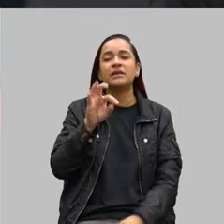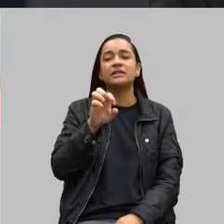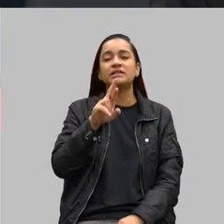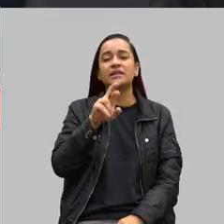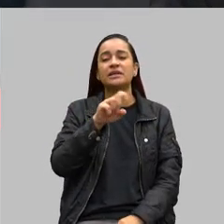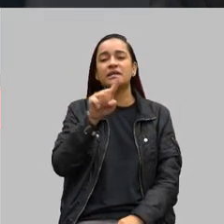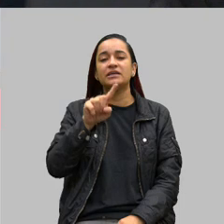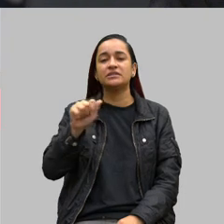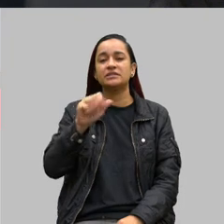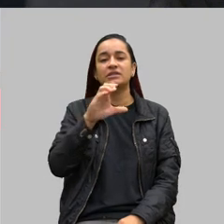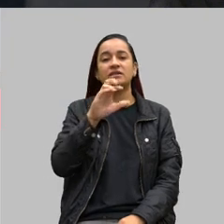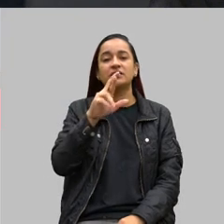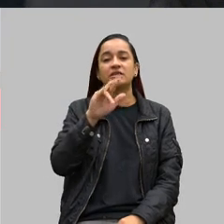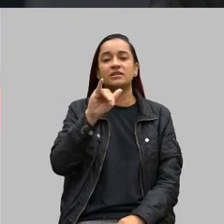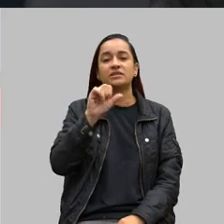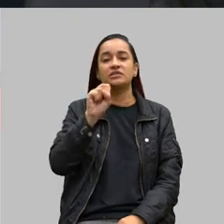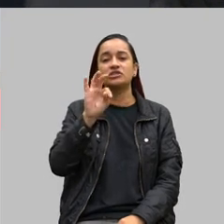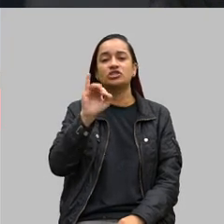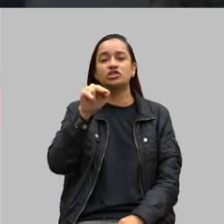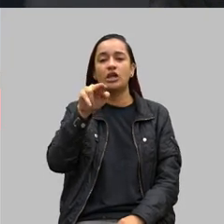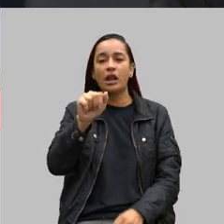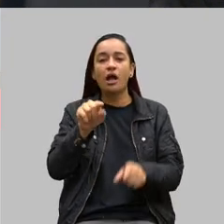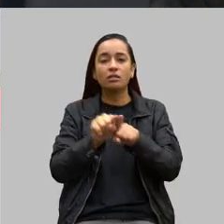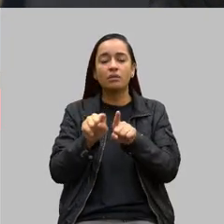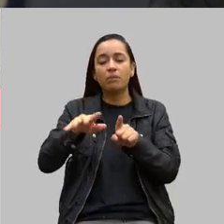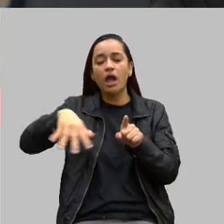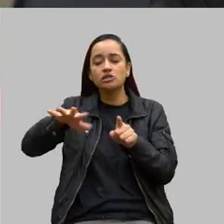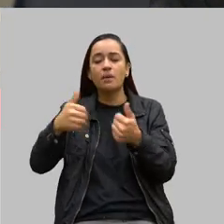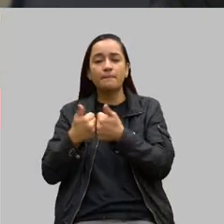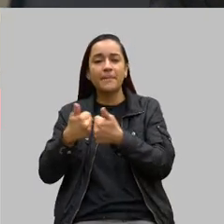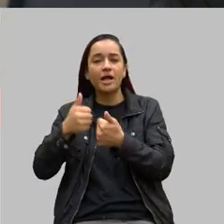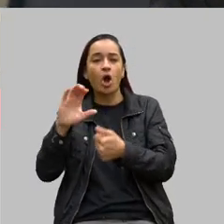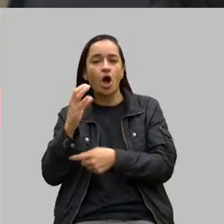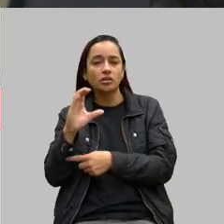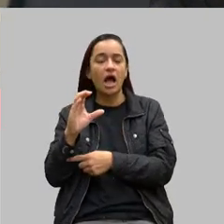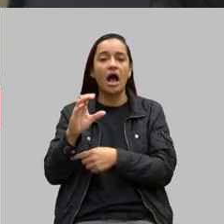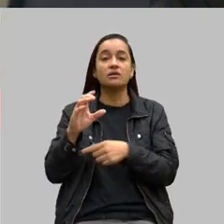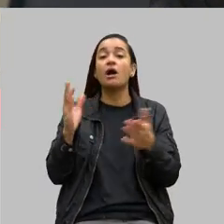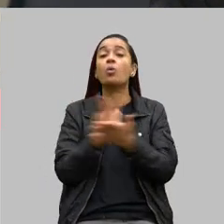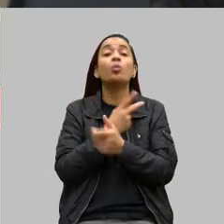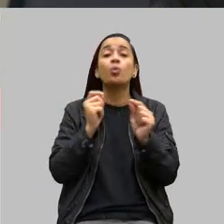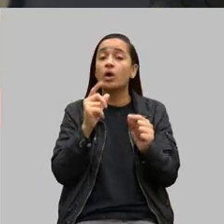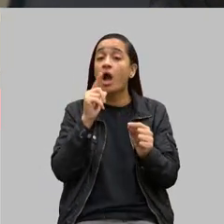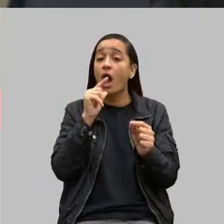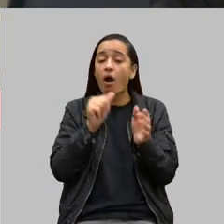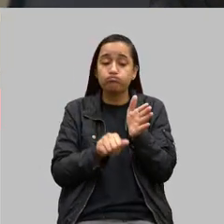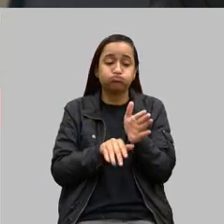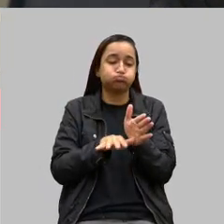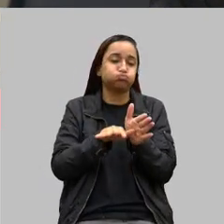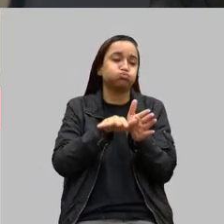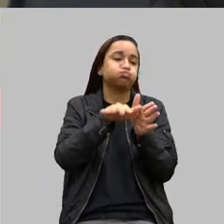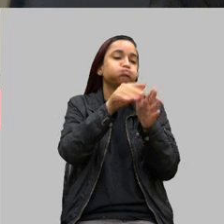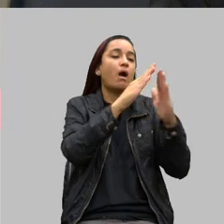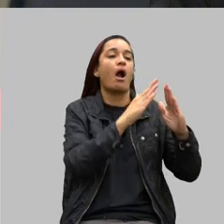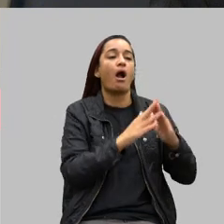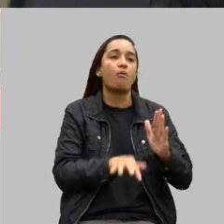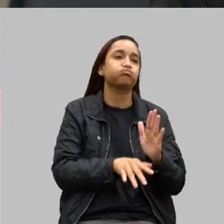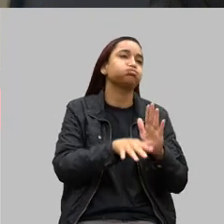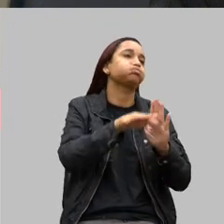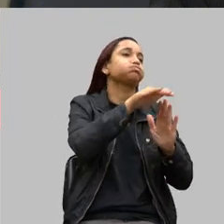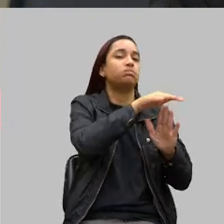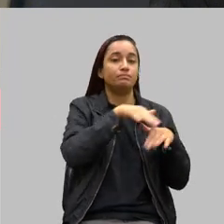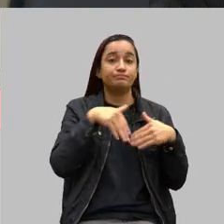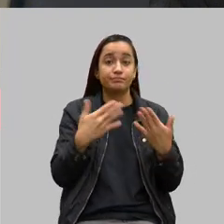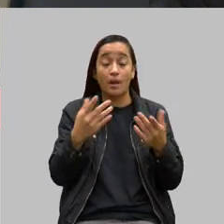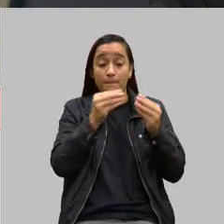né de contagem de né pessoas ali tendo suas casas alagadas tendo né muitos prejuízos ali pro comércio Então essas